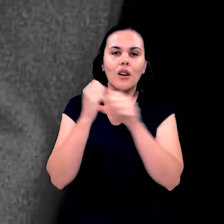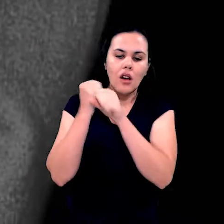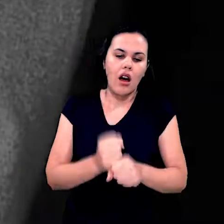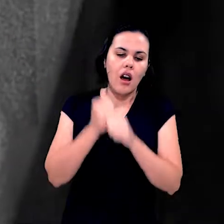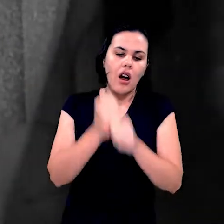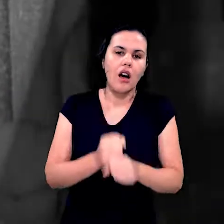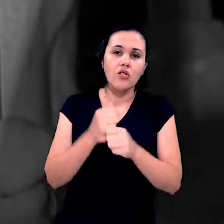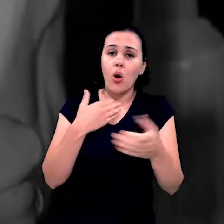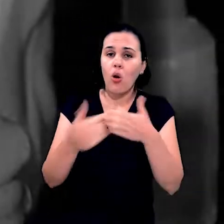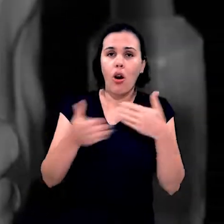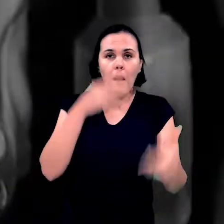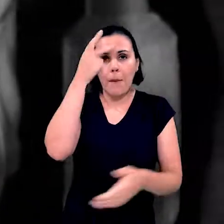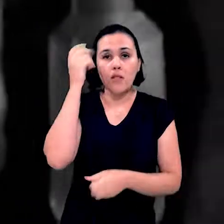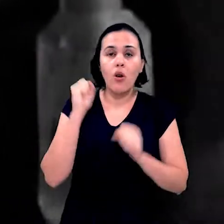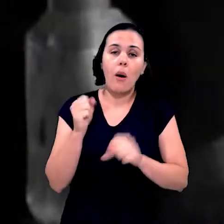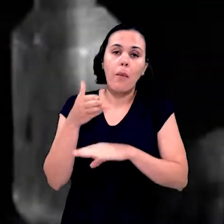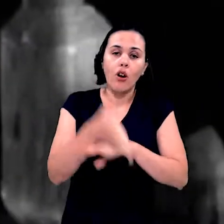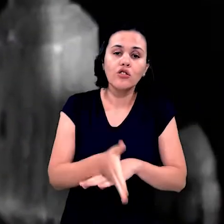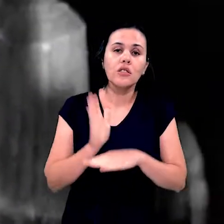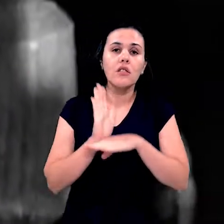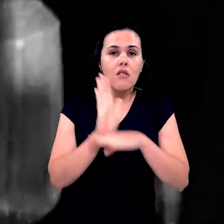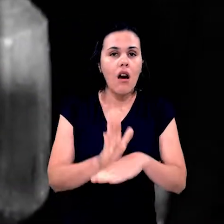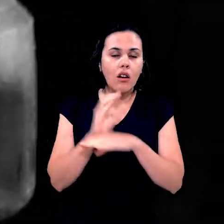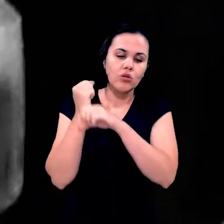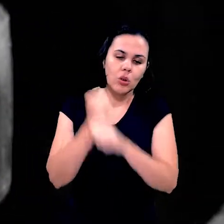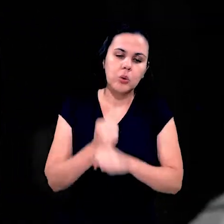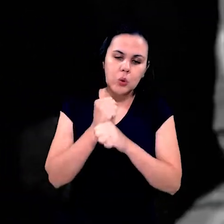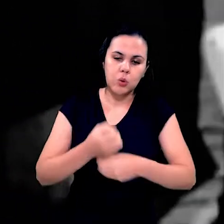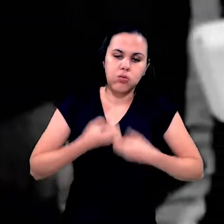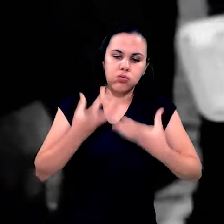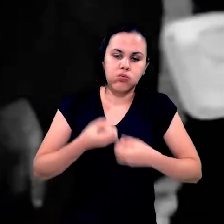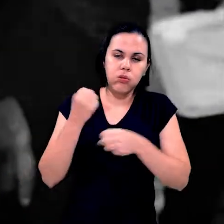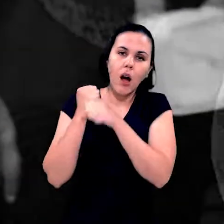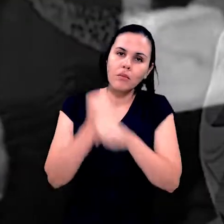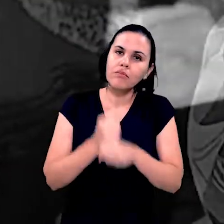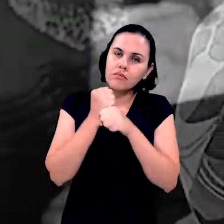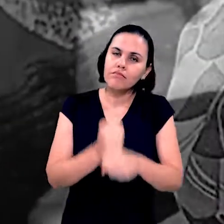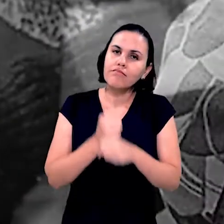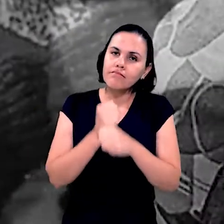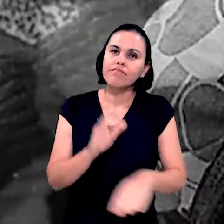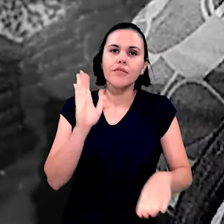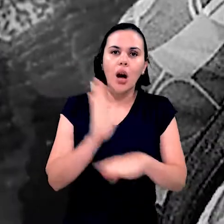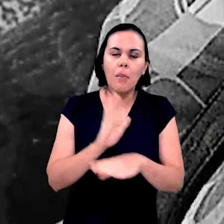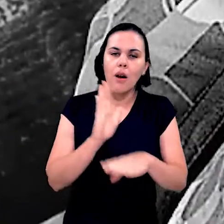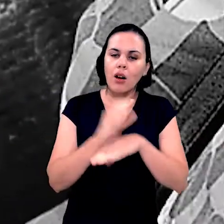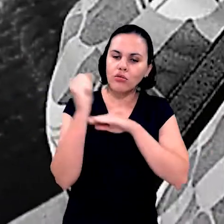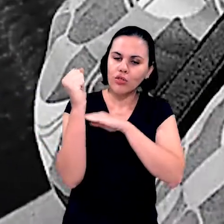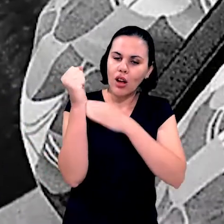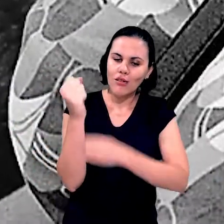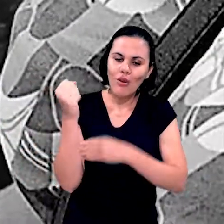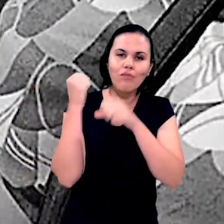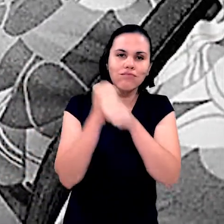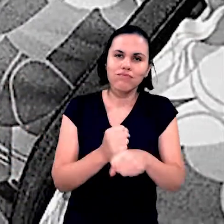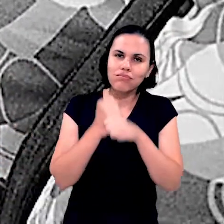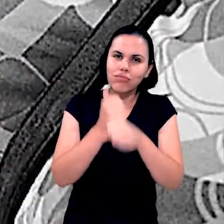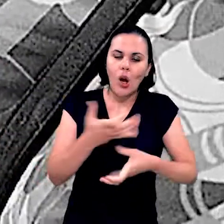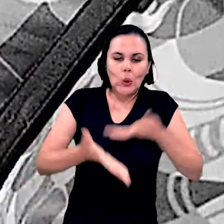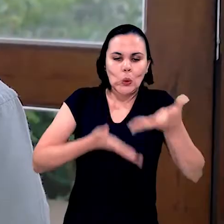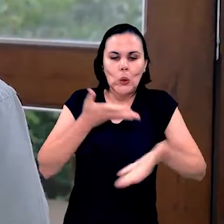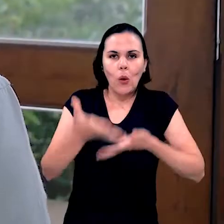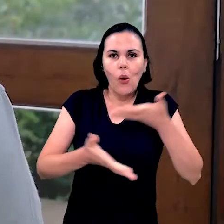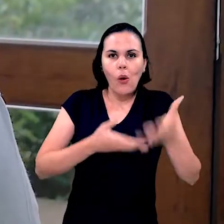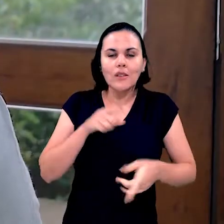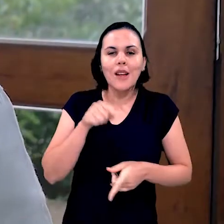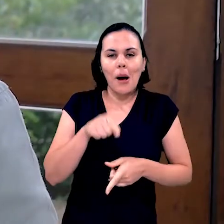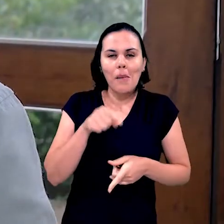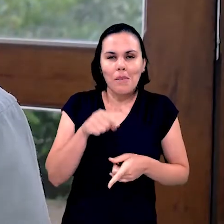a soca lá, os pilões estão lá para qualquer um chegar e dar sua contribuição, colocar sua energia, colocar seu espírito, colocar sua força ali